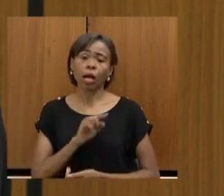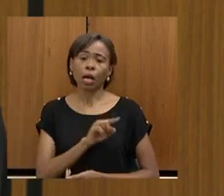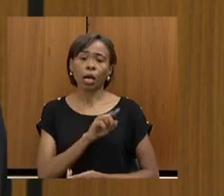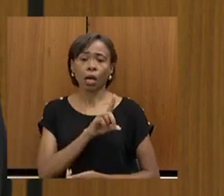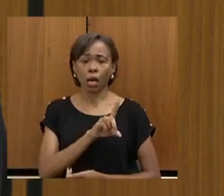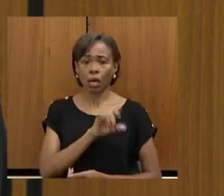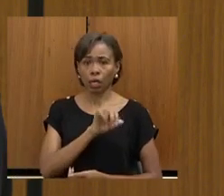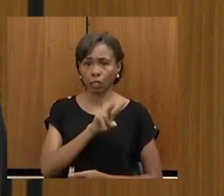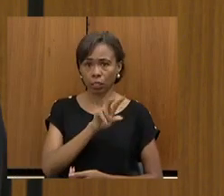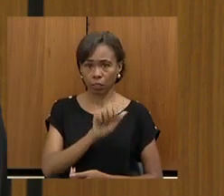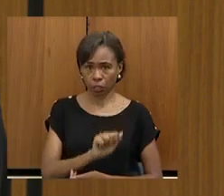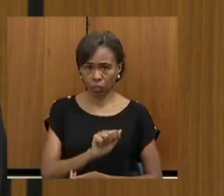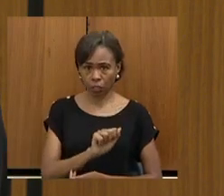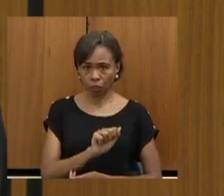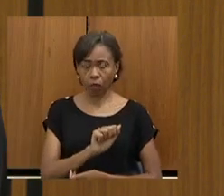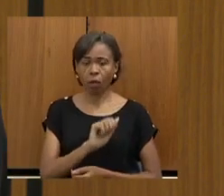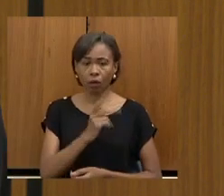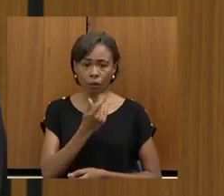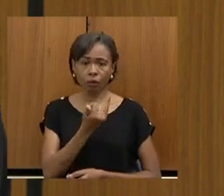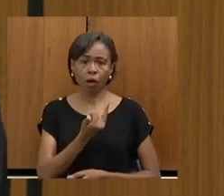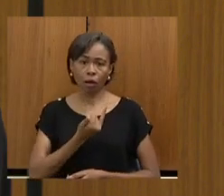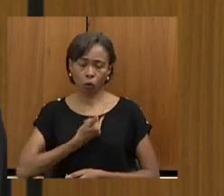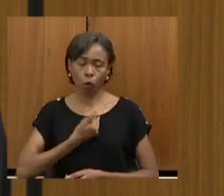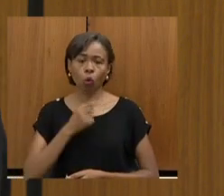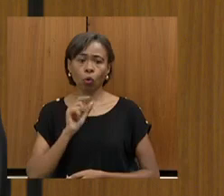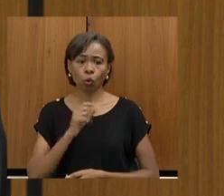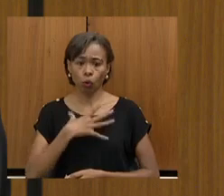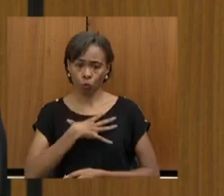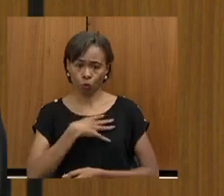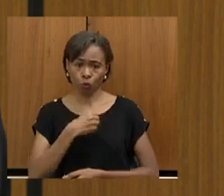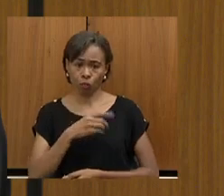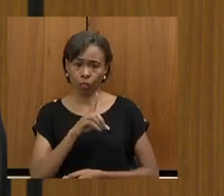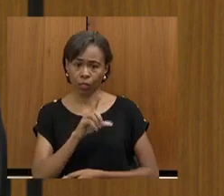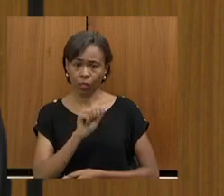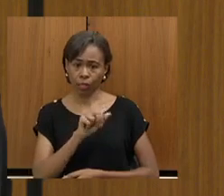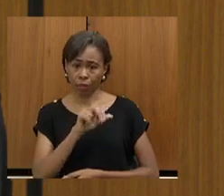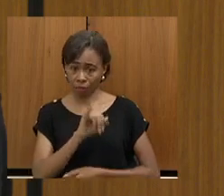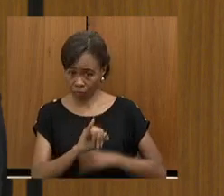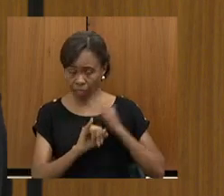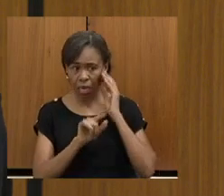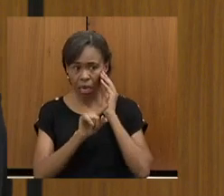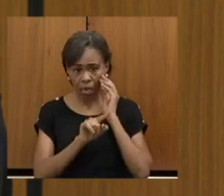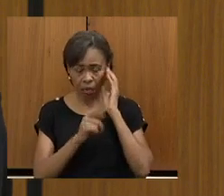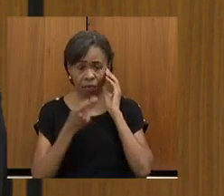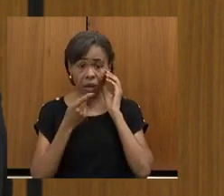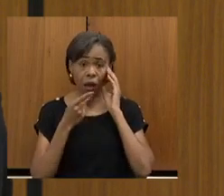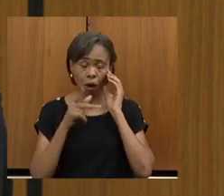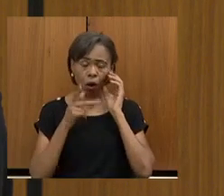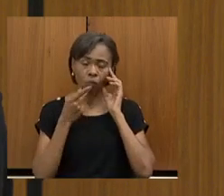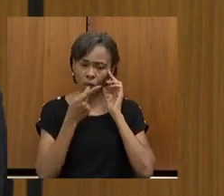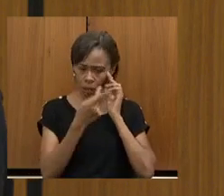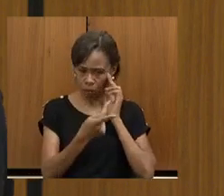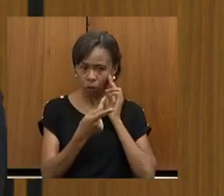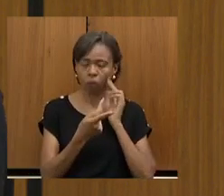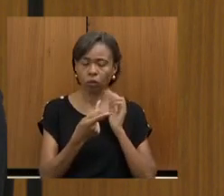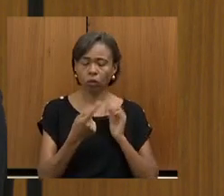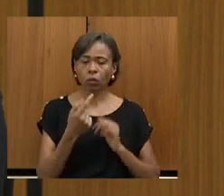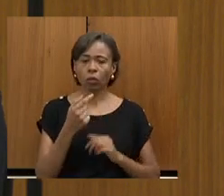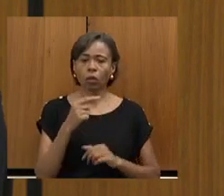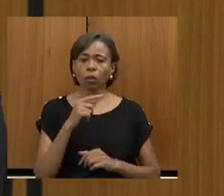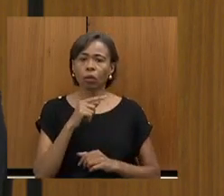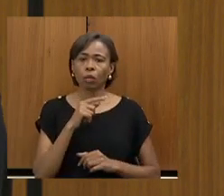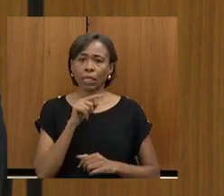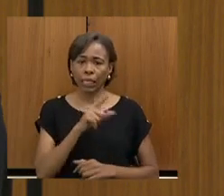verbalmente à escola de que o Davi possui teia, encaminhado pela própria